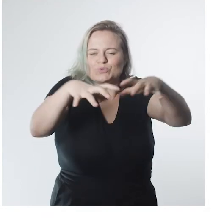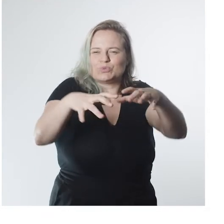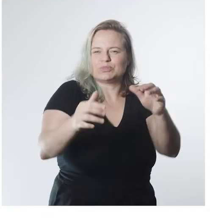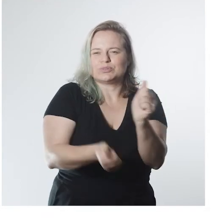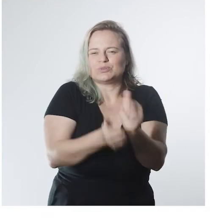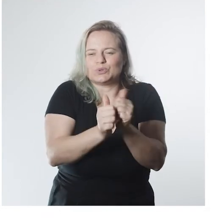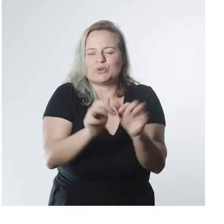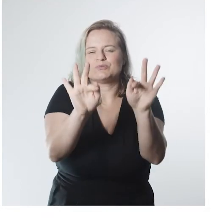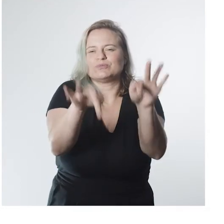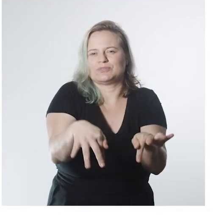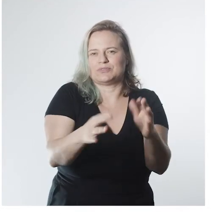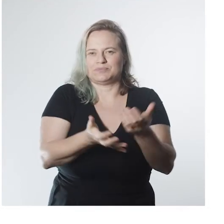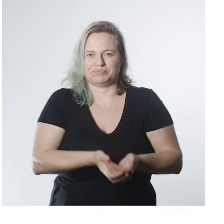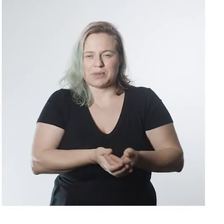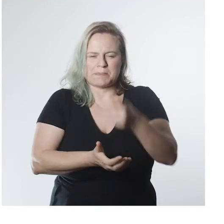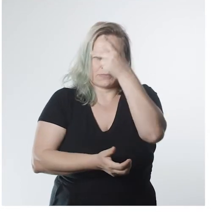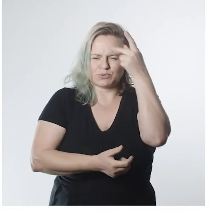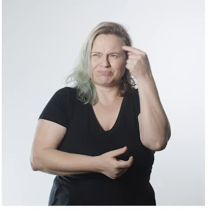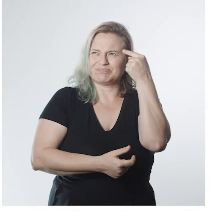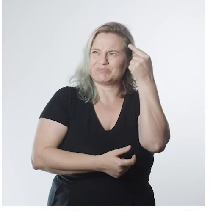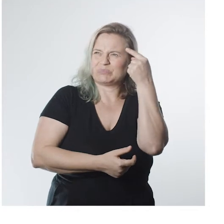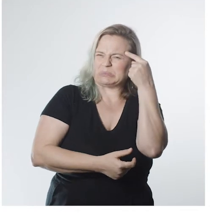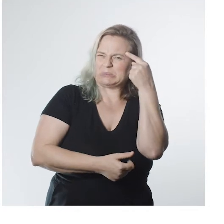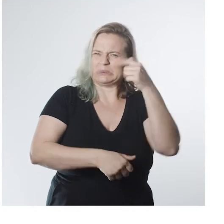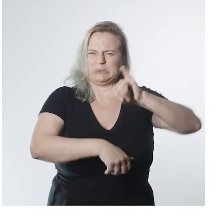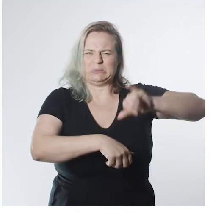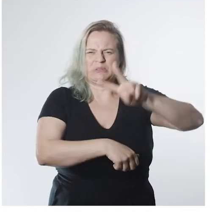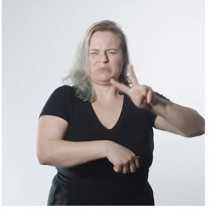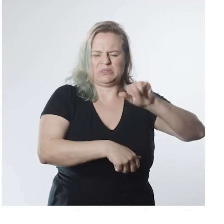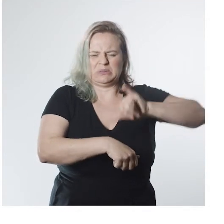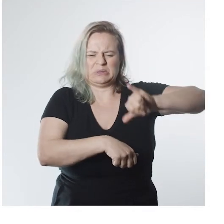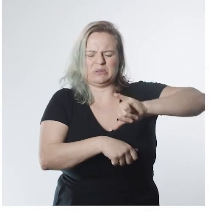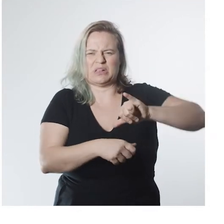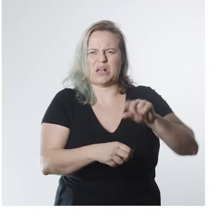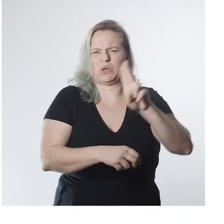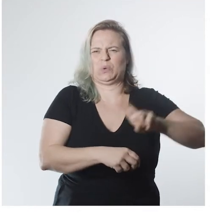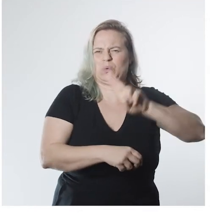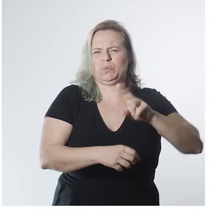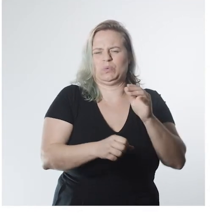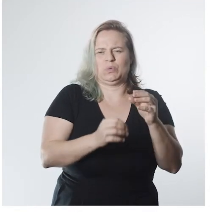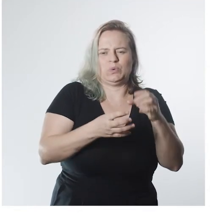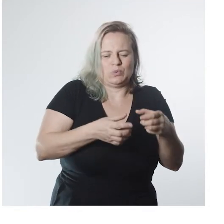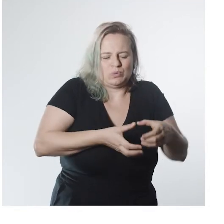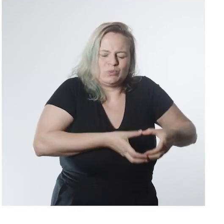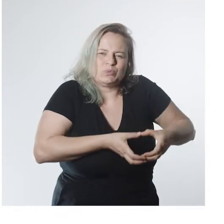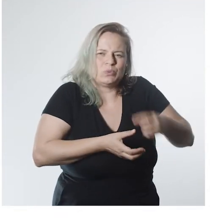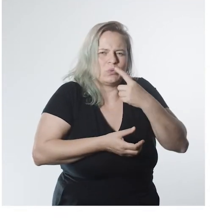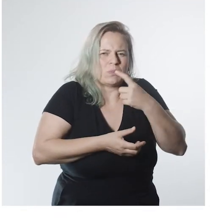pessoas confundem, né? Pensam ali no vinagrete como aquele molho que a gente consome com tomate, cebola. Na verdade, aquele é um molho campanha.